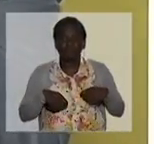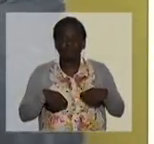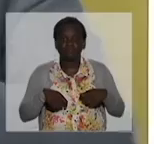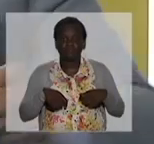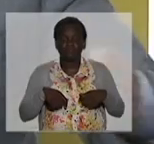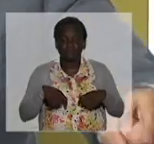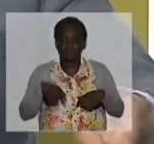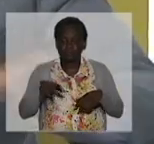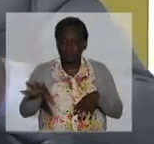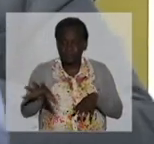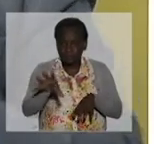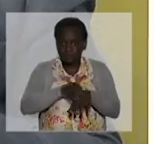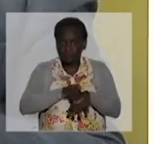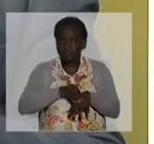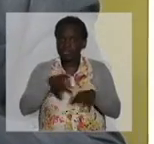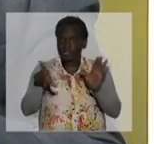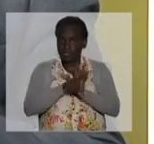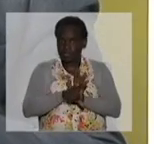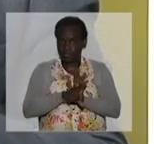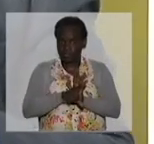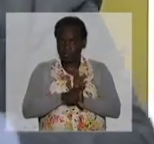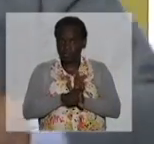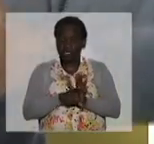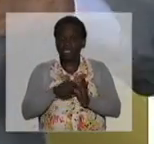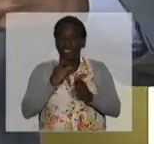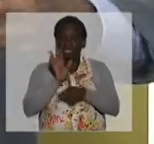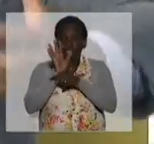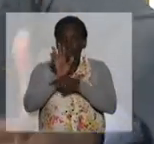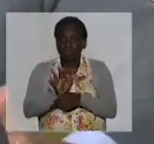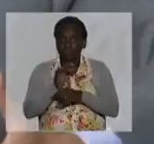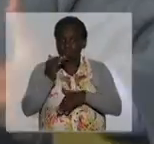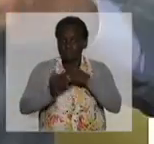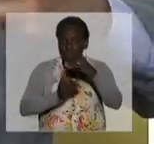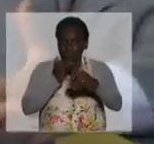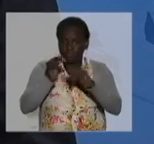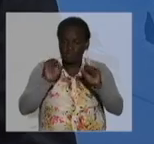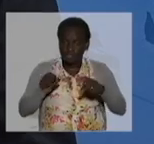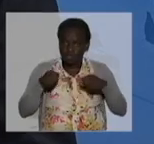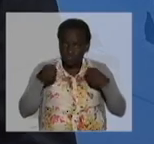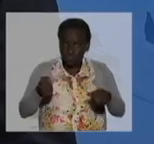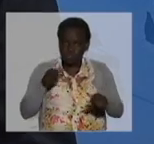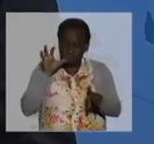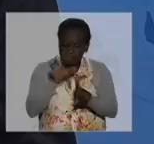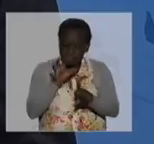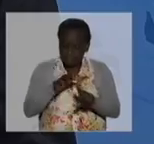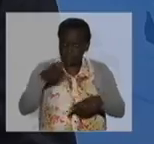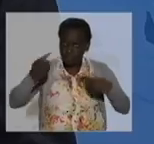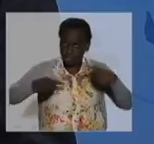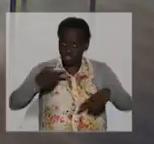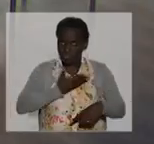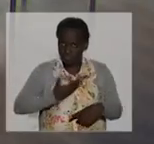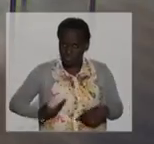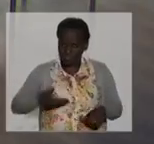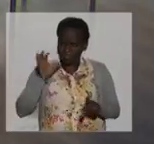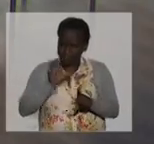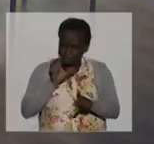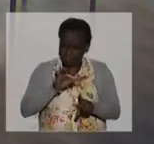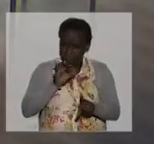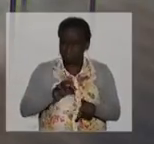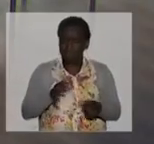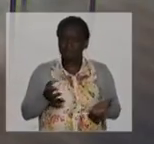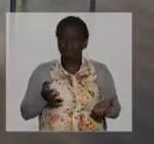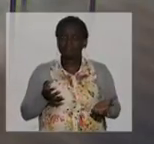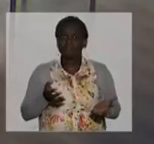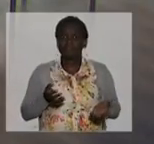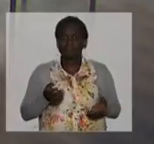precisa se apropriar dessa lei para desenvolver um esforço de pressão política